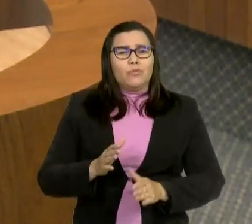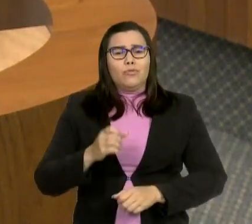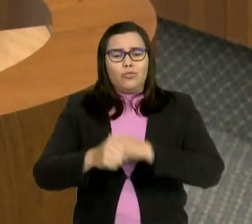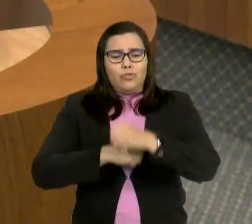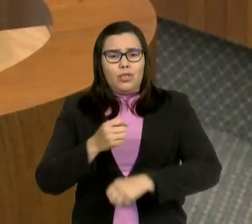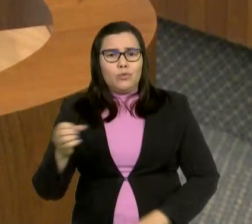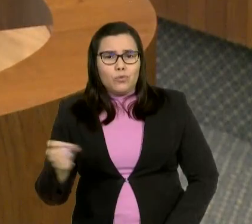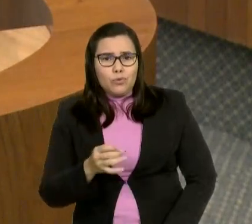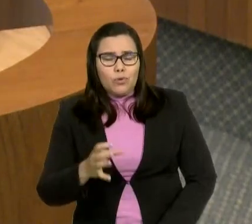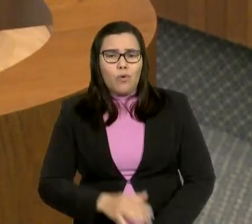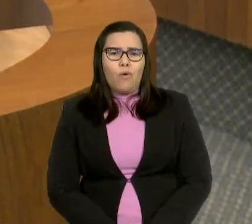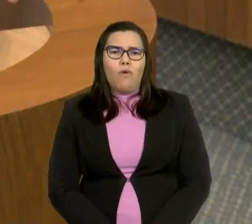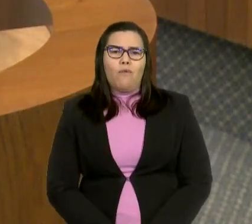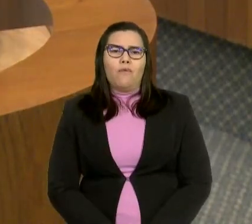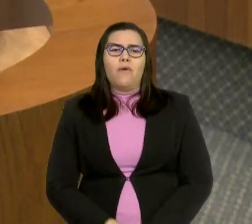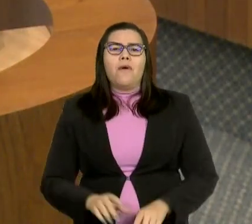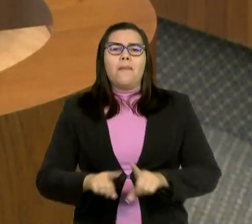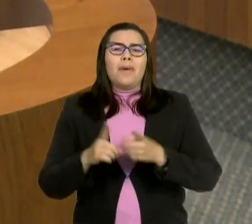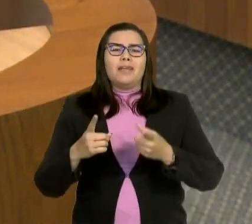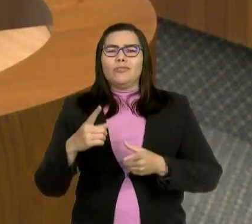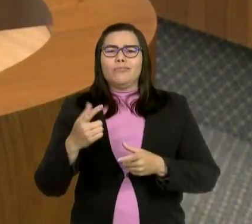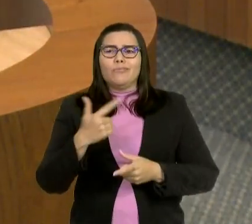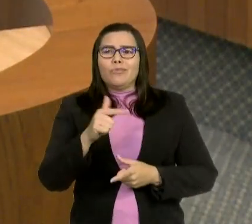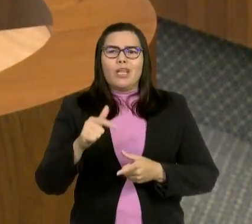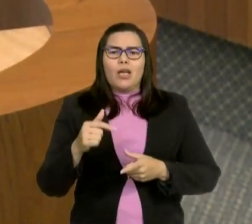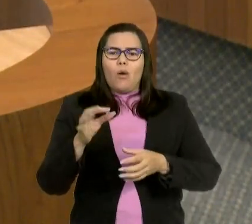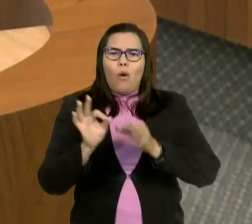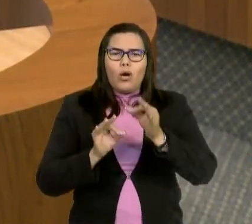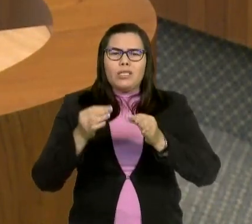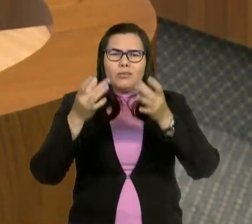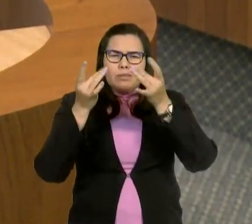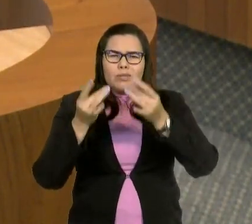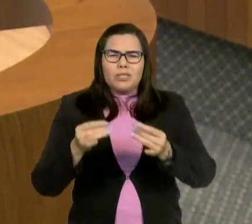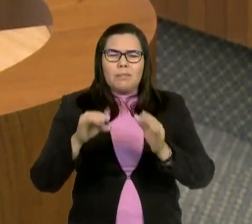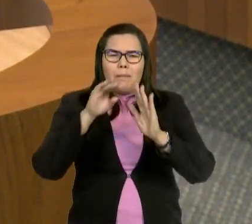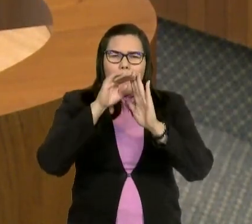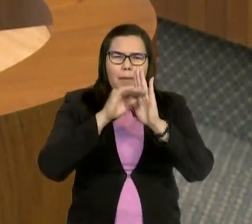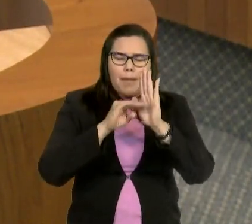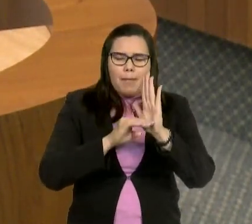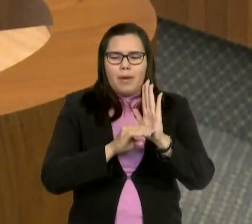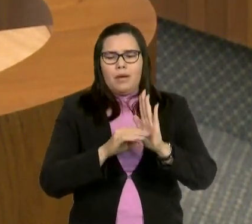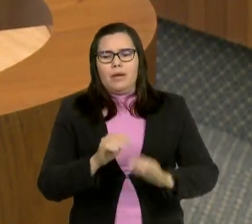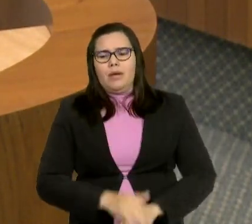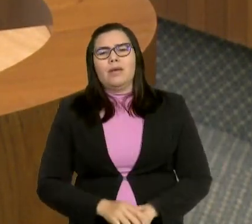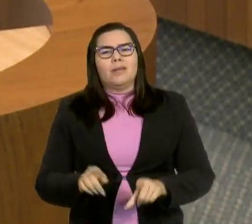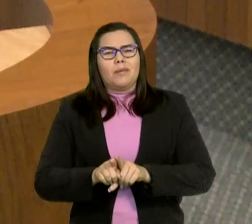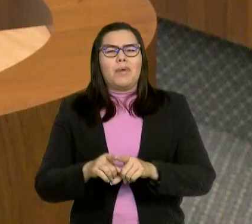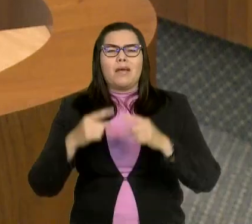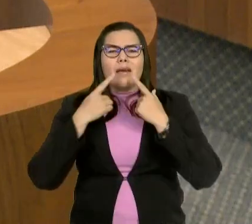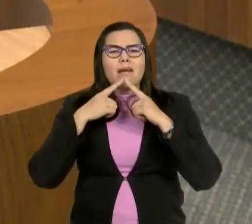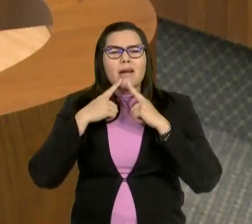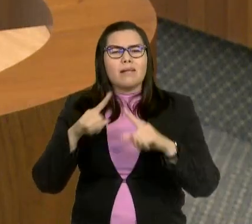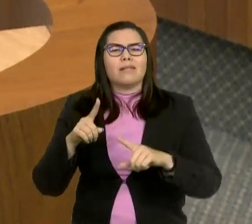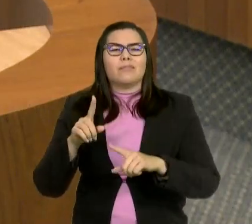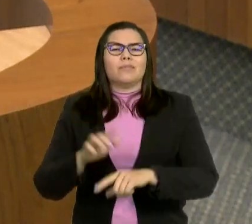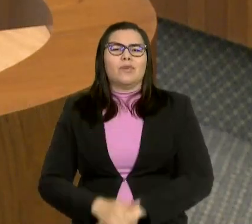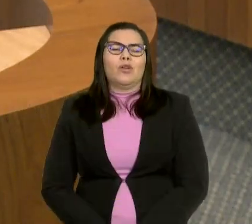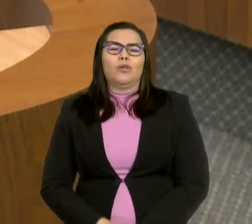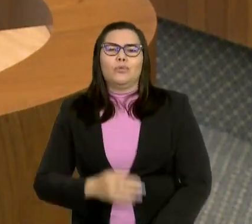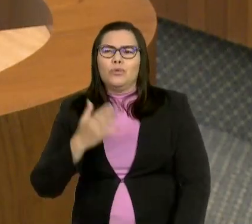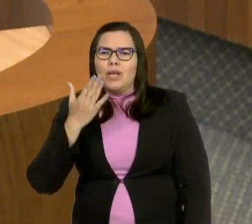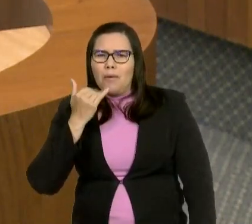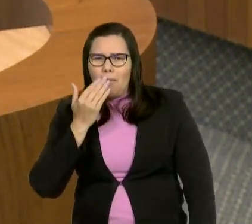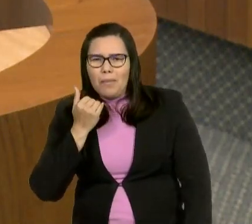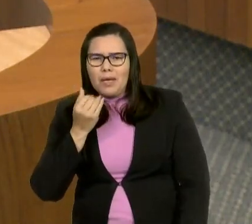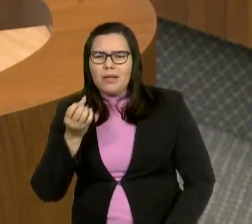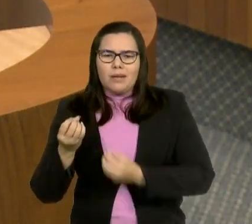da falta de alimento, não tem o almoço, algumas reclamações que estamos tratando diretamente com a Secretaria de Segurança Pública e com o próprio Coronel